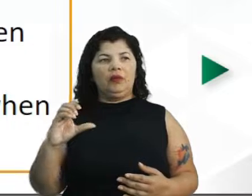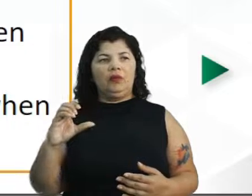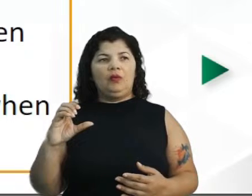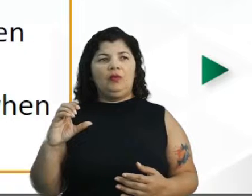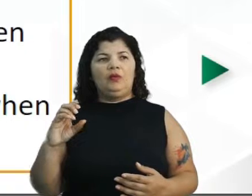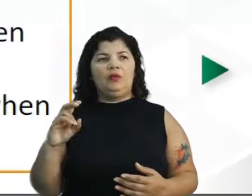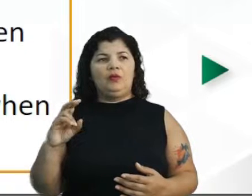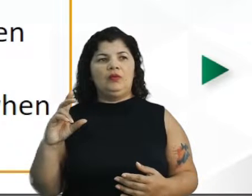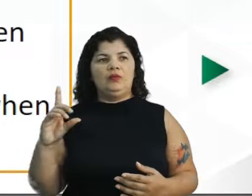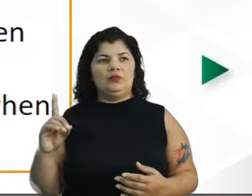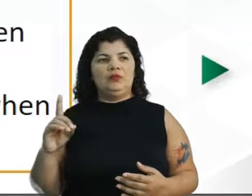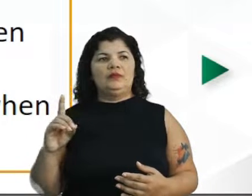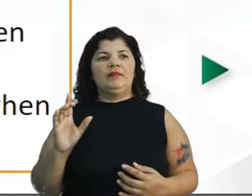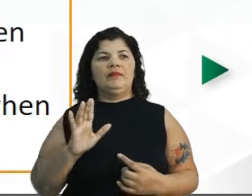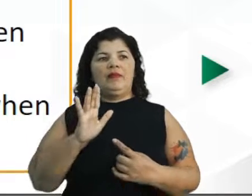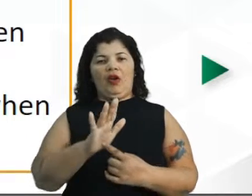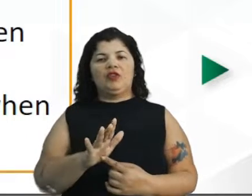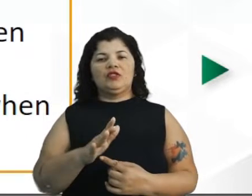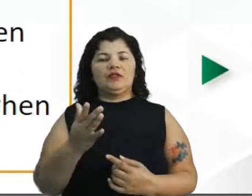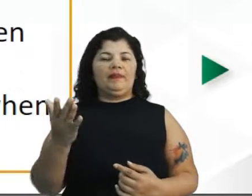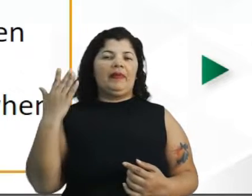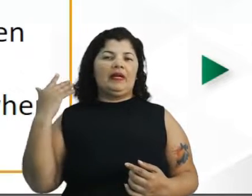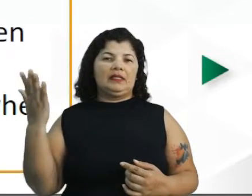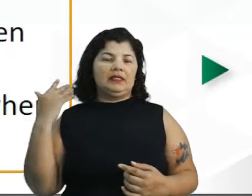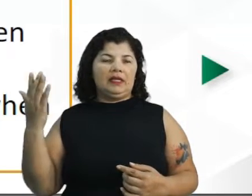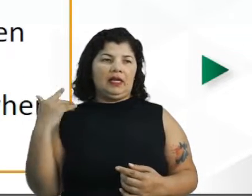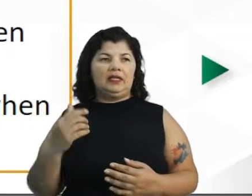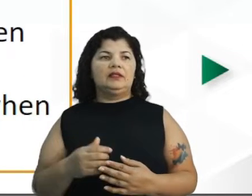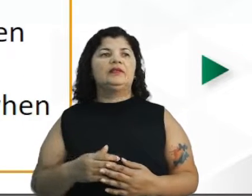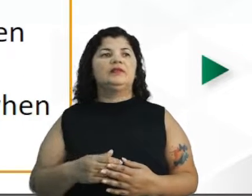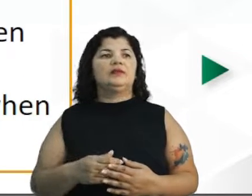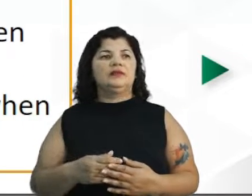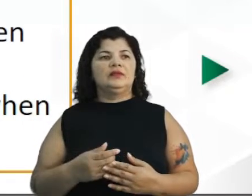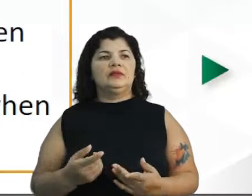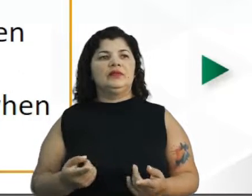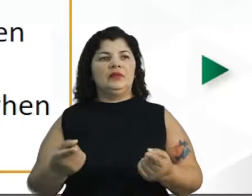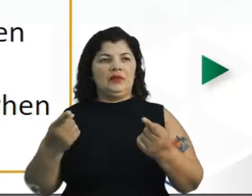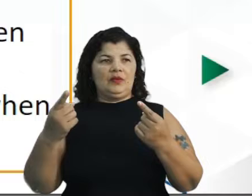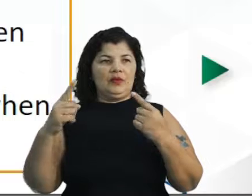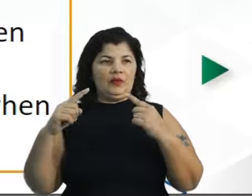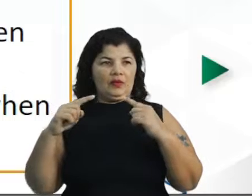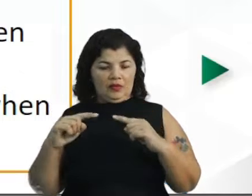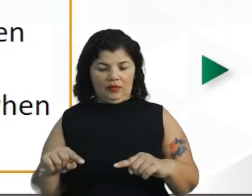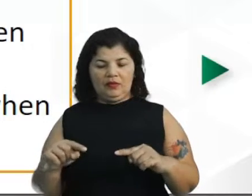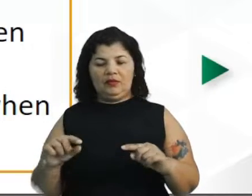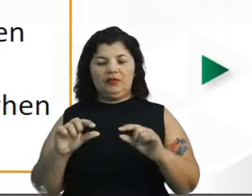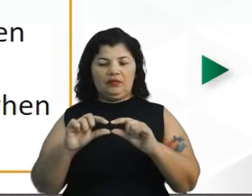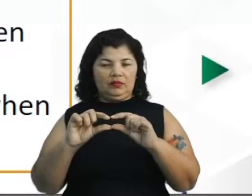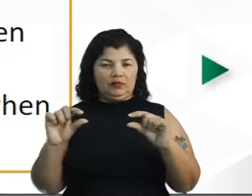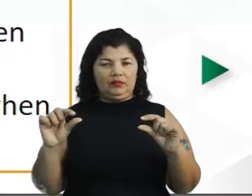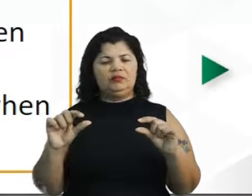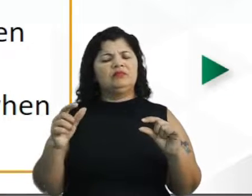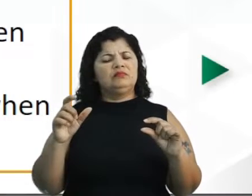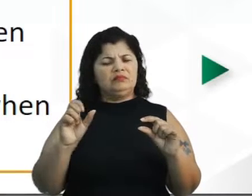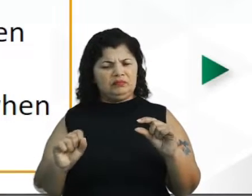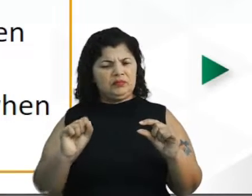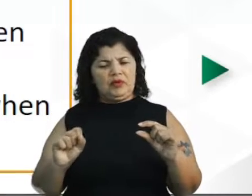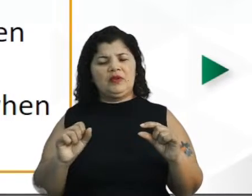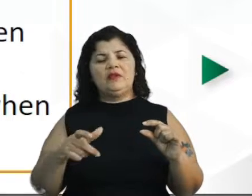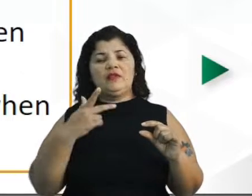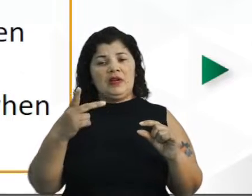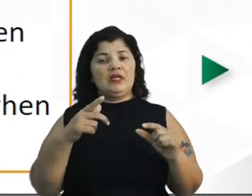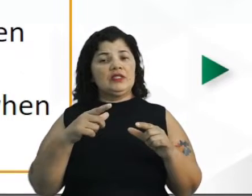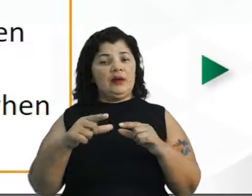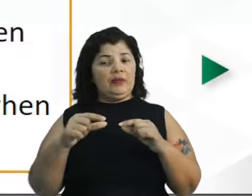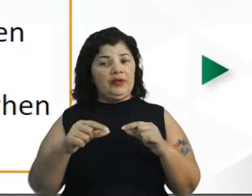dá a referência do passado. Ou she could speak Japanese when she was rich. Ela podia falar japonês